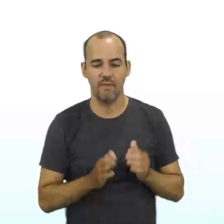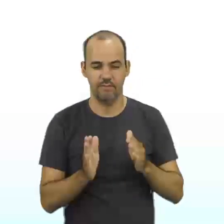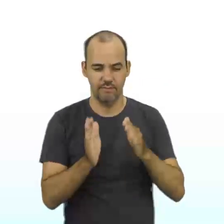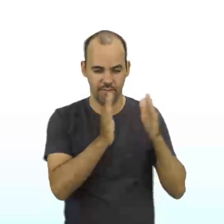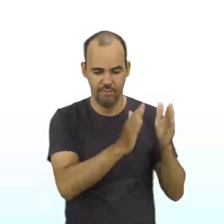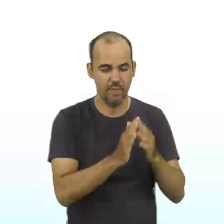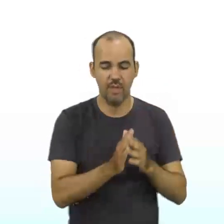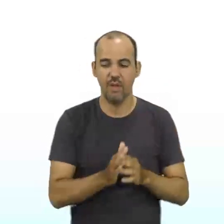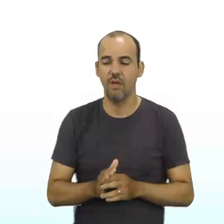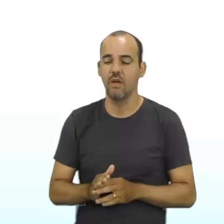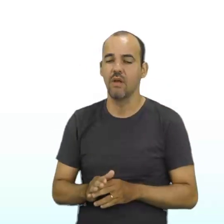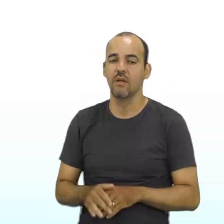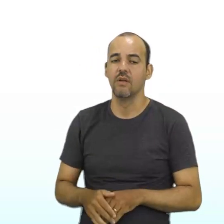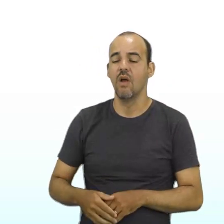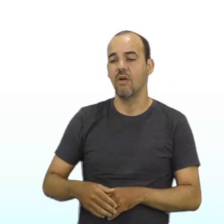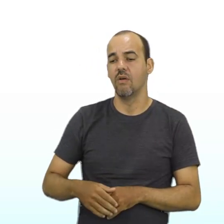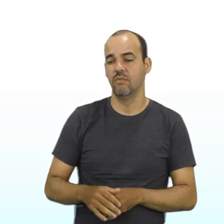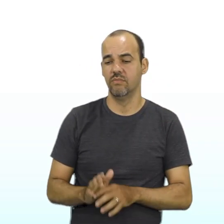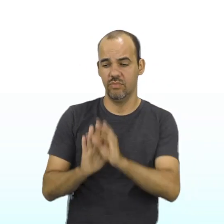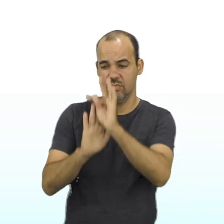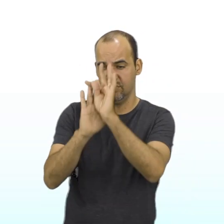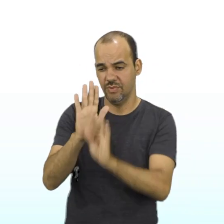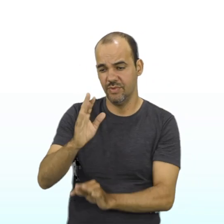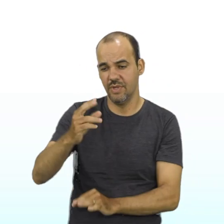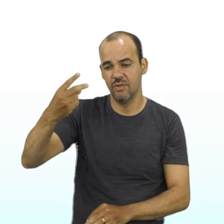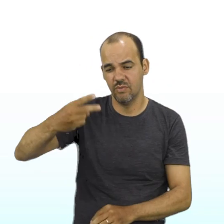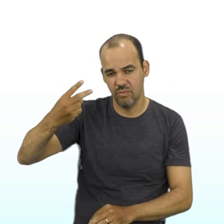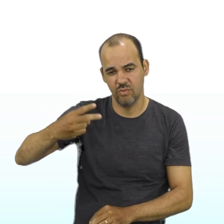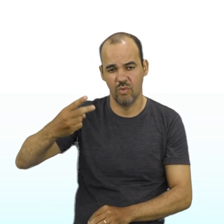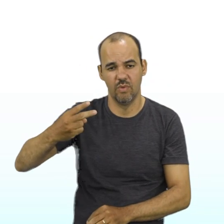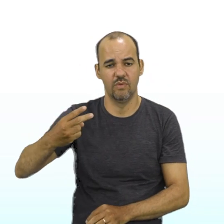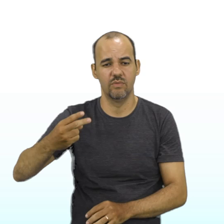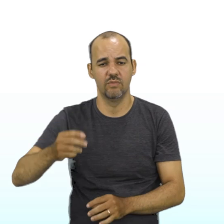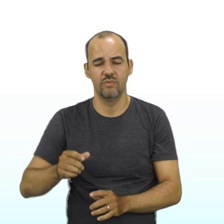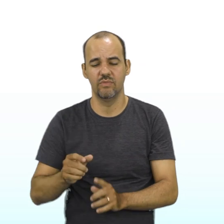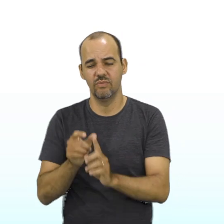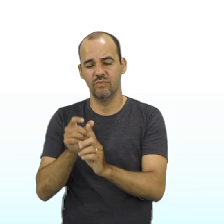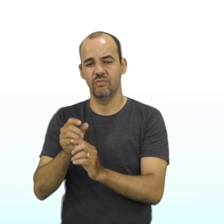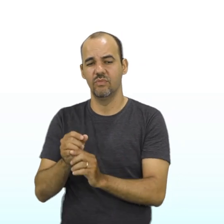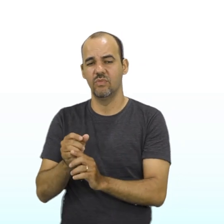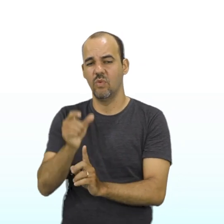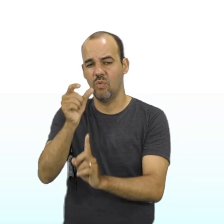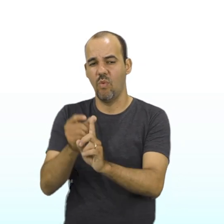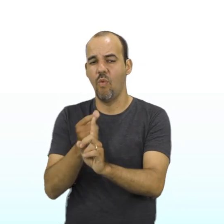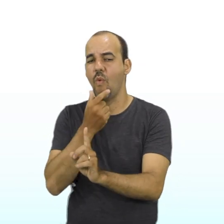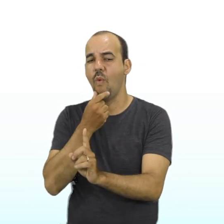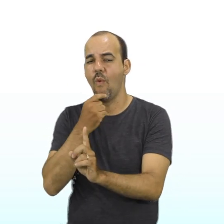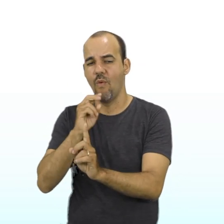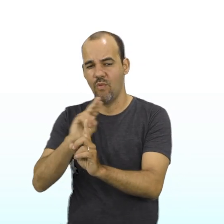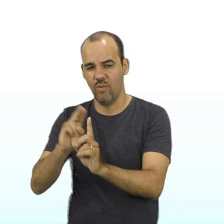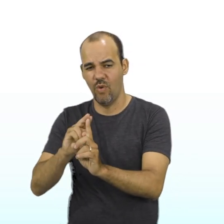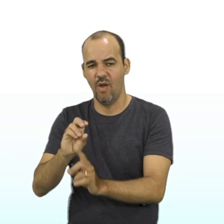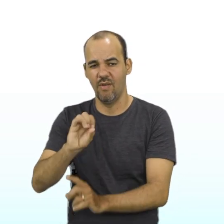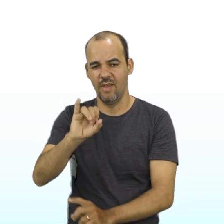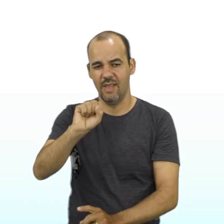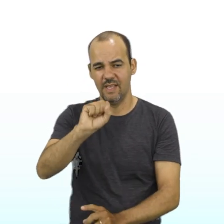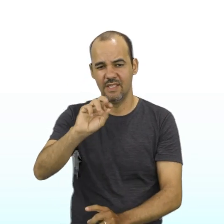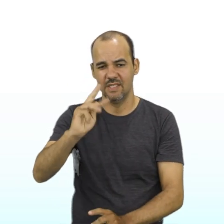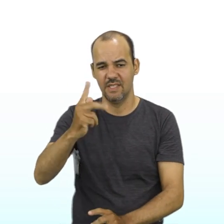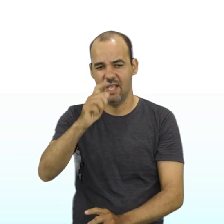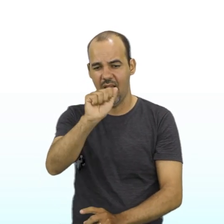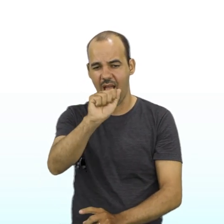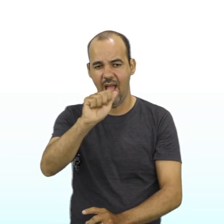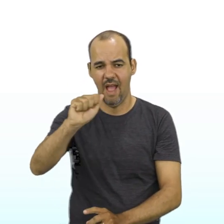cometer esse mico aí de tentar pronunciar o nome desse garoto, porque em outra língua não é espanhol, não é a minha praia e não é português